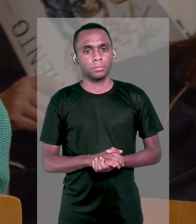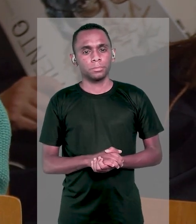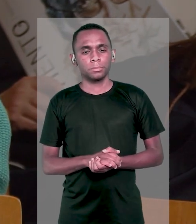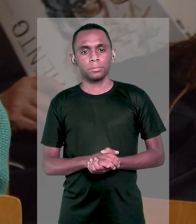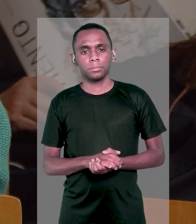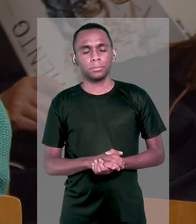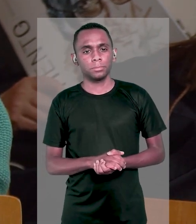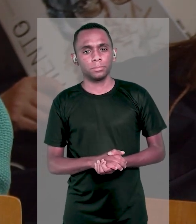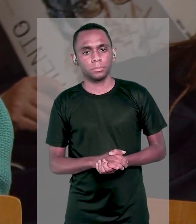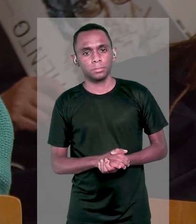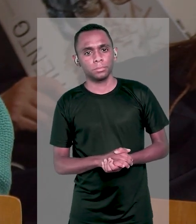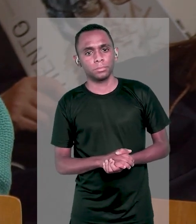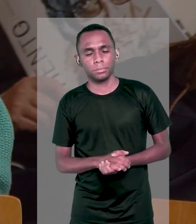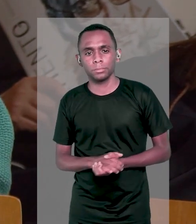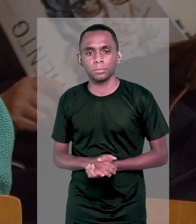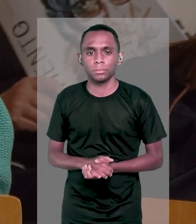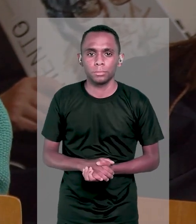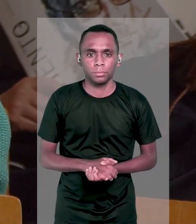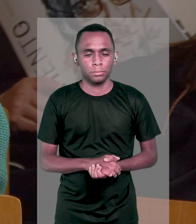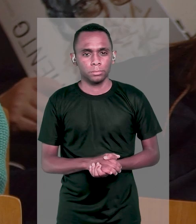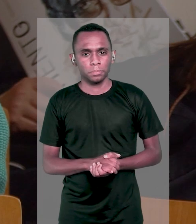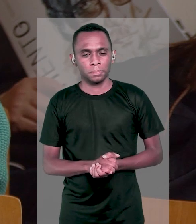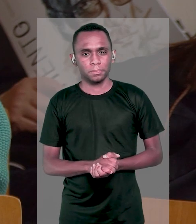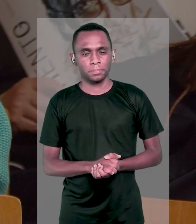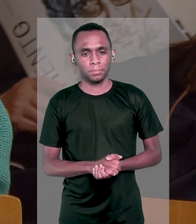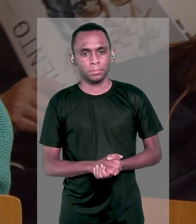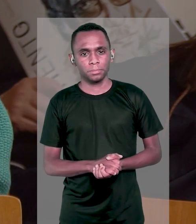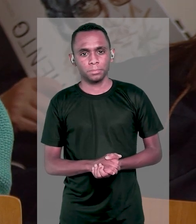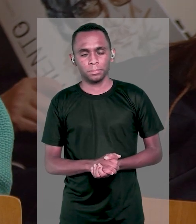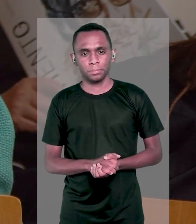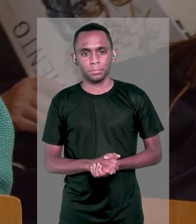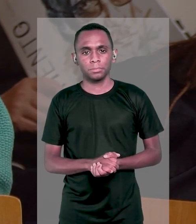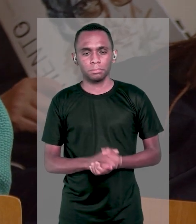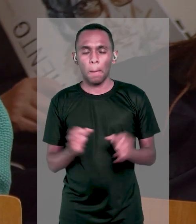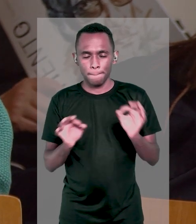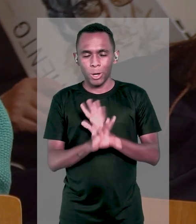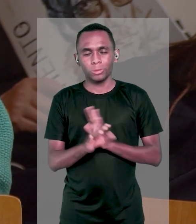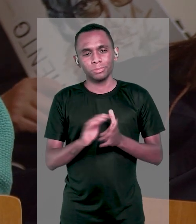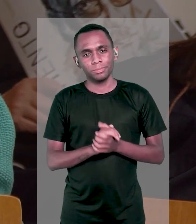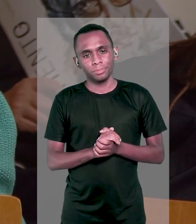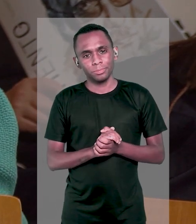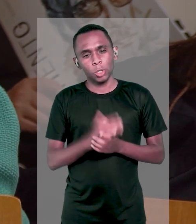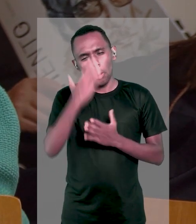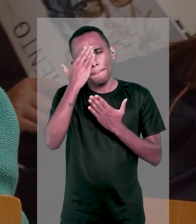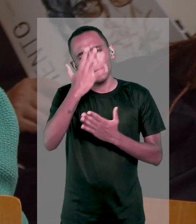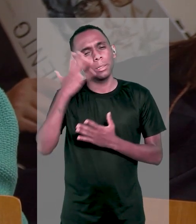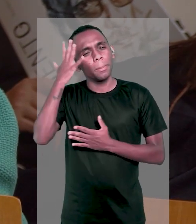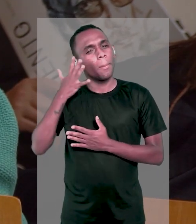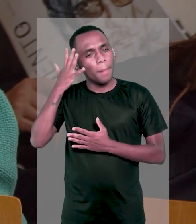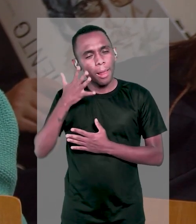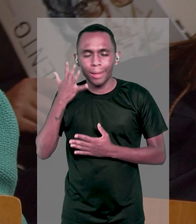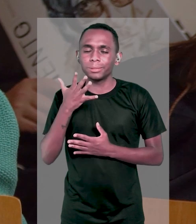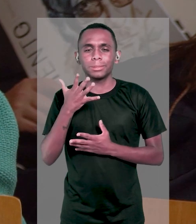o senhor falou eu achei muito interessante o o senhor falou de complexo e implexo sim achei muito interessante e